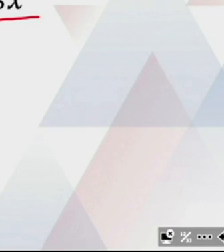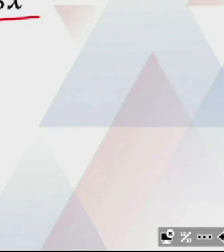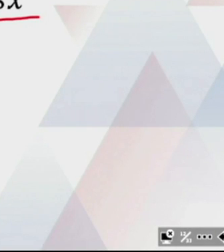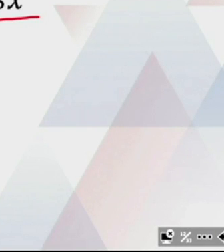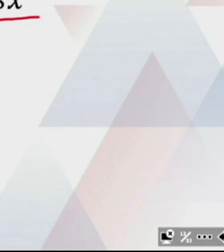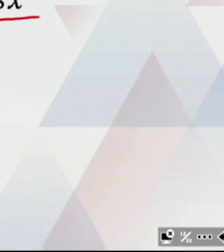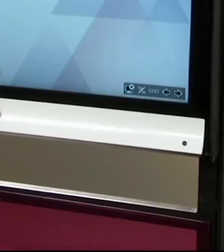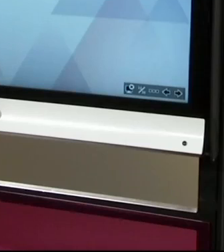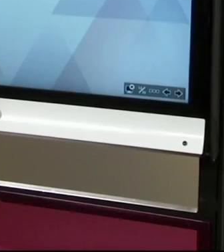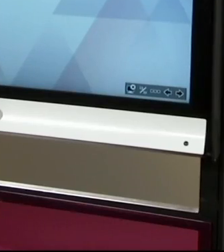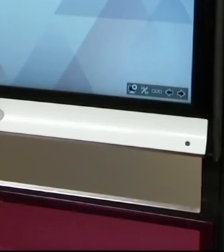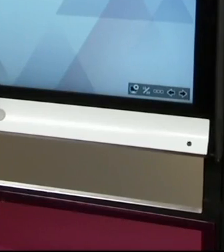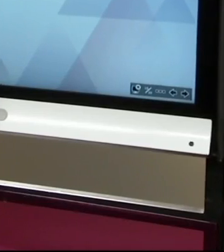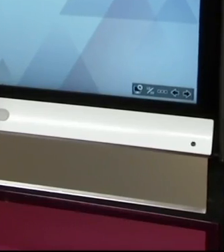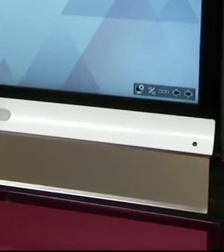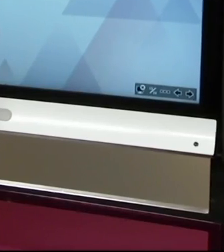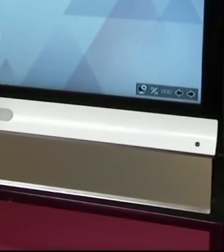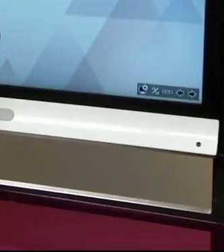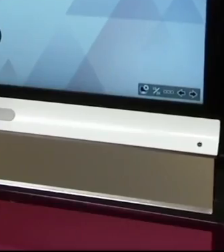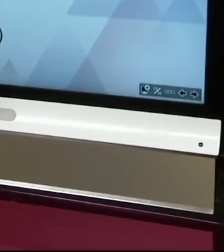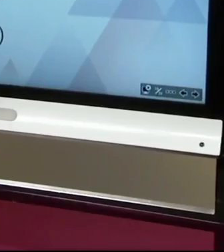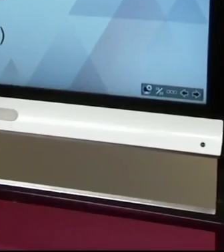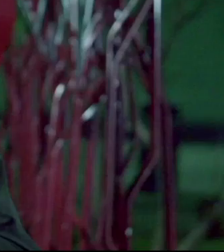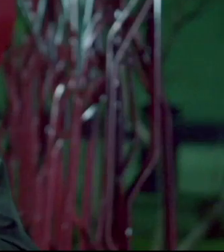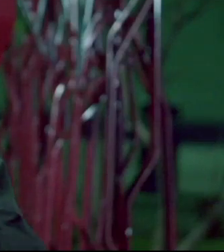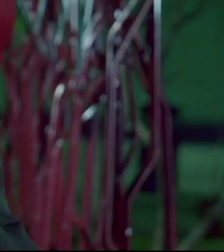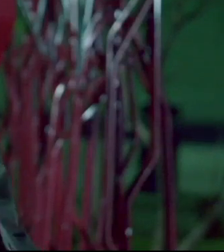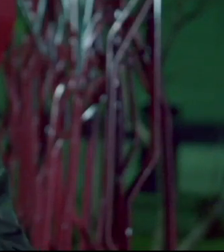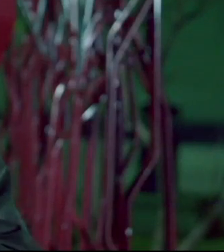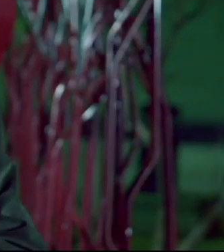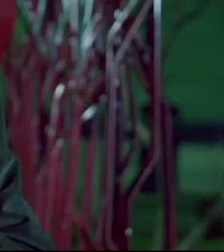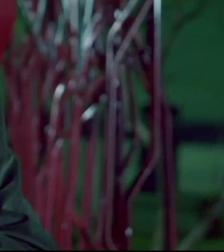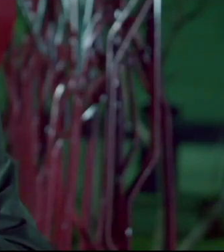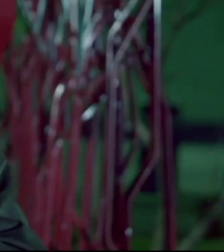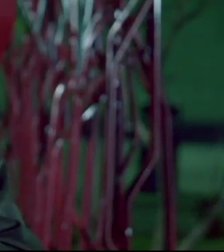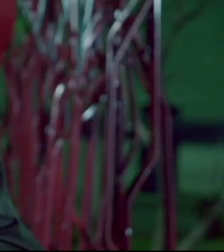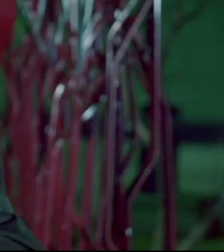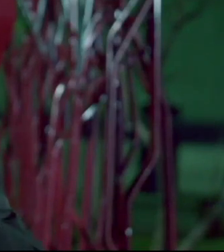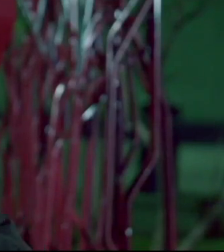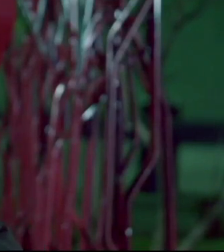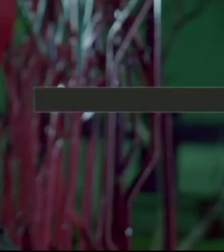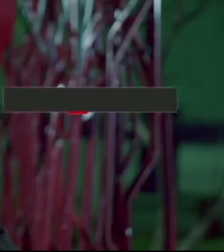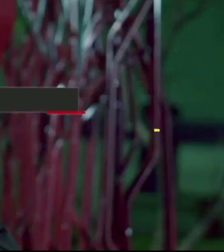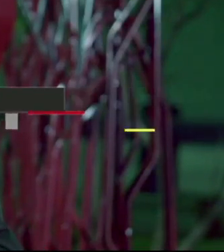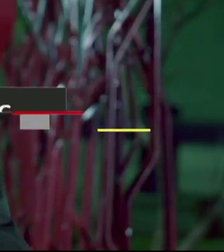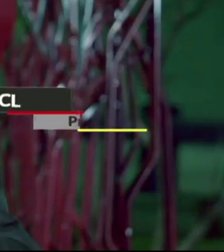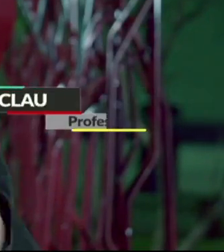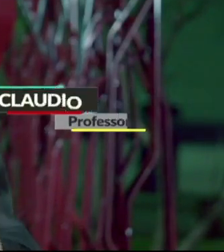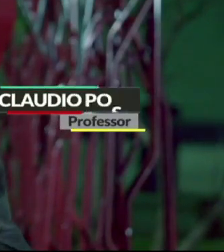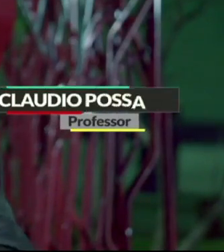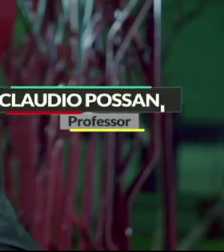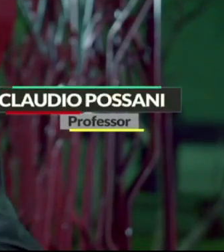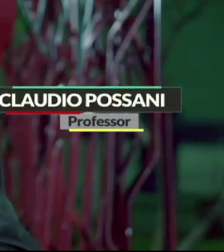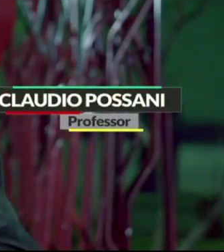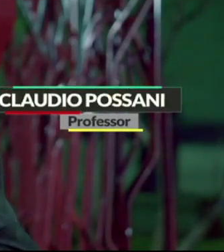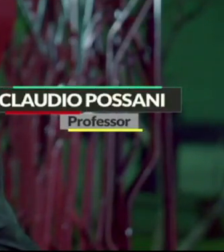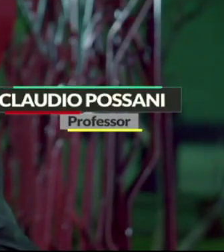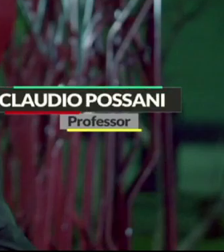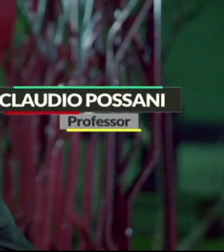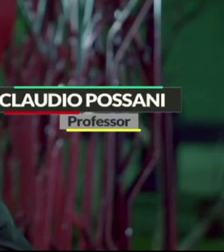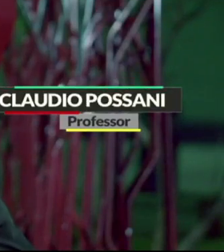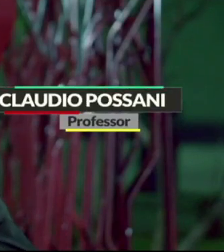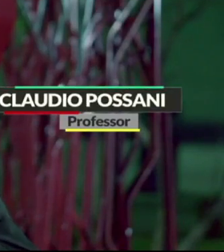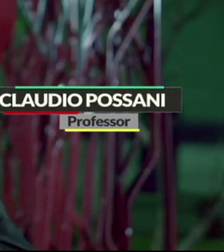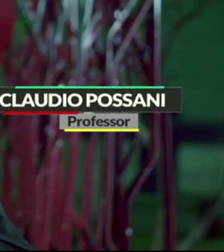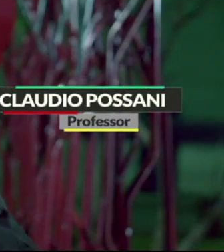dois aqui quando nós fizemos aquela conta olha que bonitinha uma coisa importante é ser lembrado é que o univesp é a quarta universidade